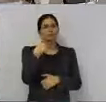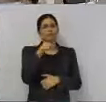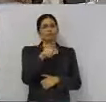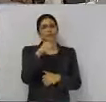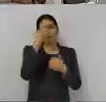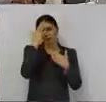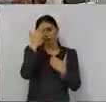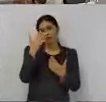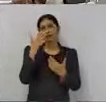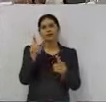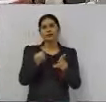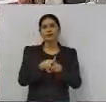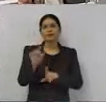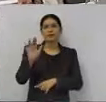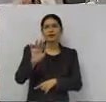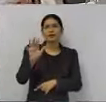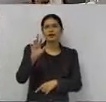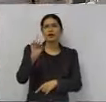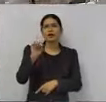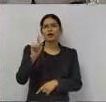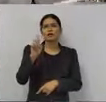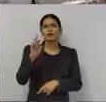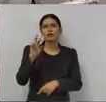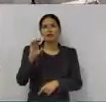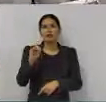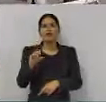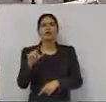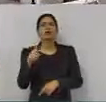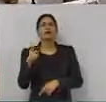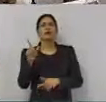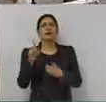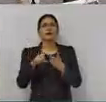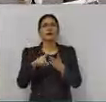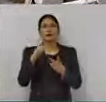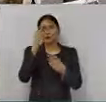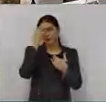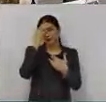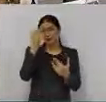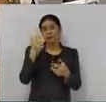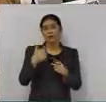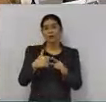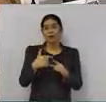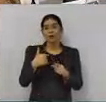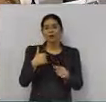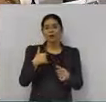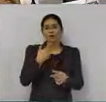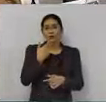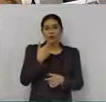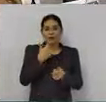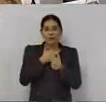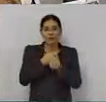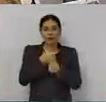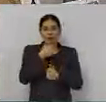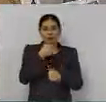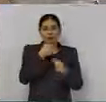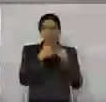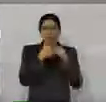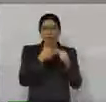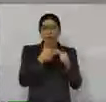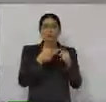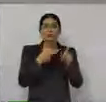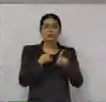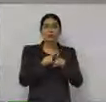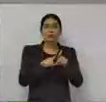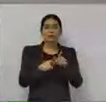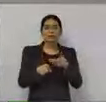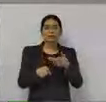feedback aqui. Olha, eu vou falar mais próximo do microfone, e parece que na internet estava dando interferência, tá? Então eu vou tentar falar mais alto e mais